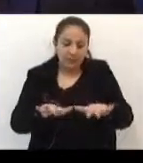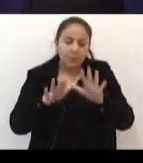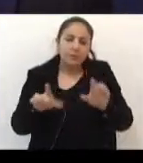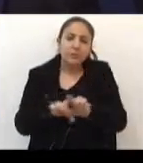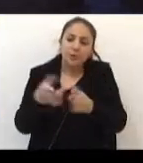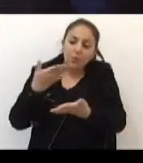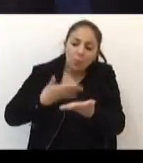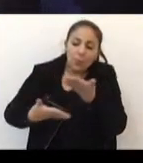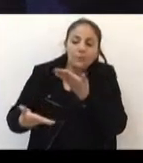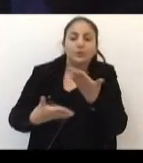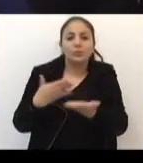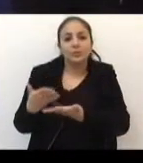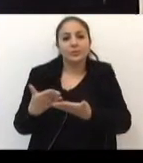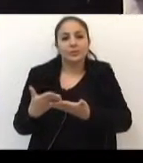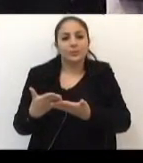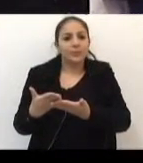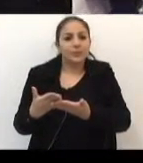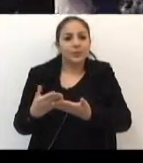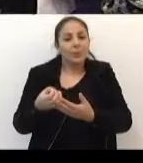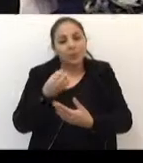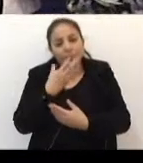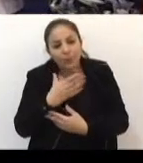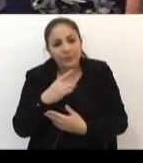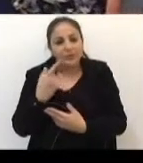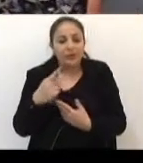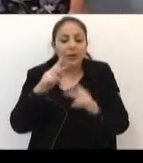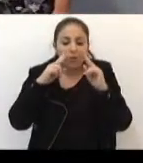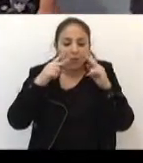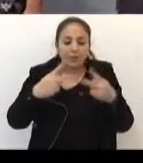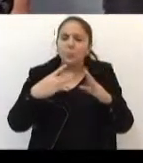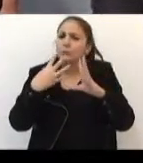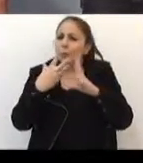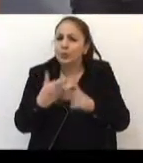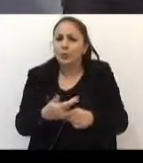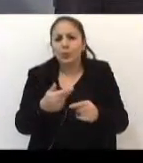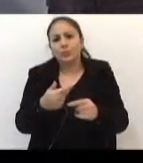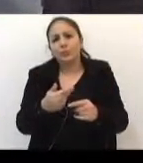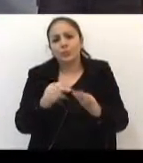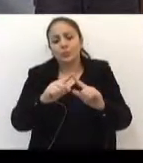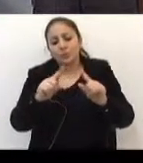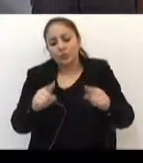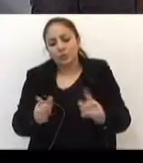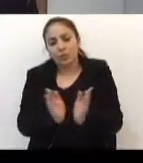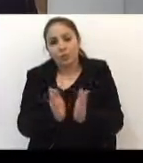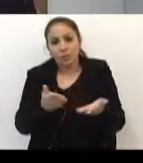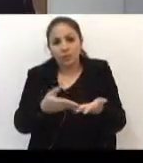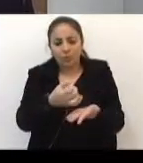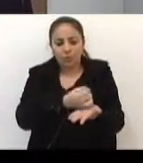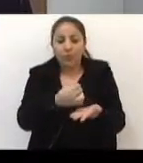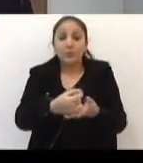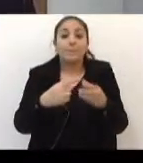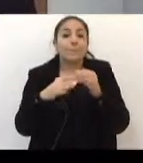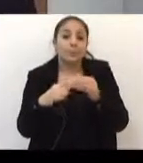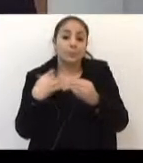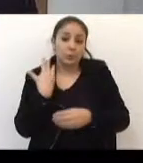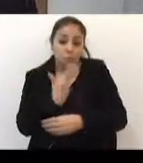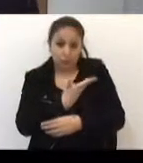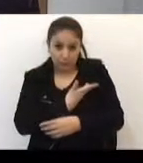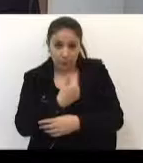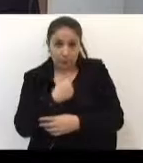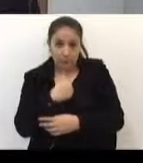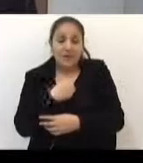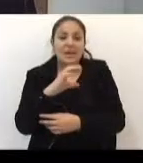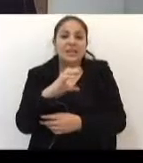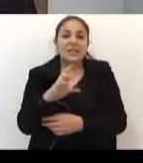com sinceridade esse reconhecimento com todos os funcionários do fórum, particularmente os do meu gabinete e do cartório criminal,